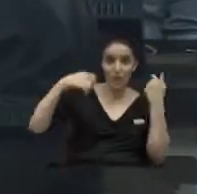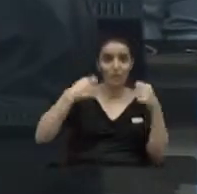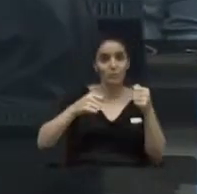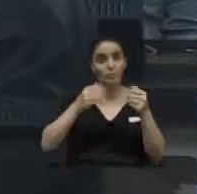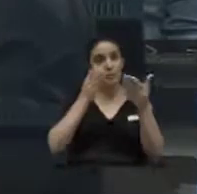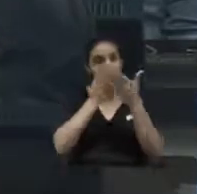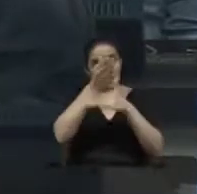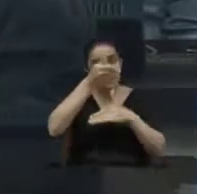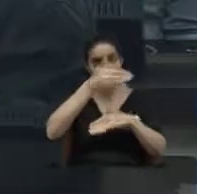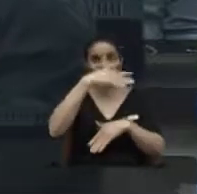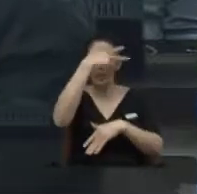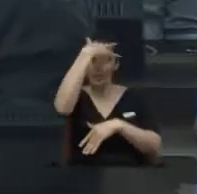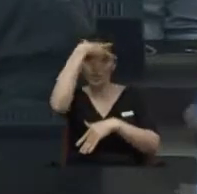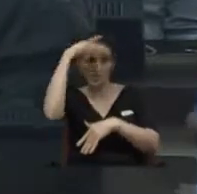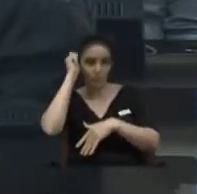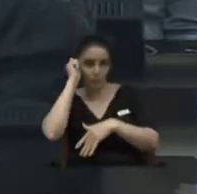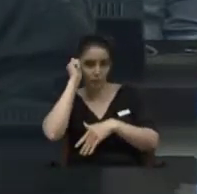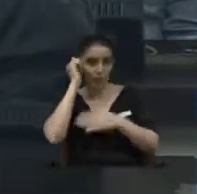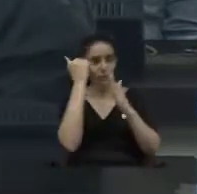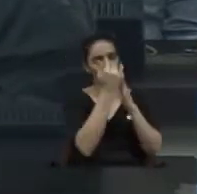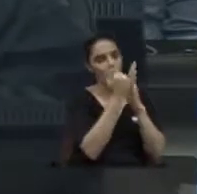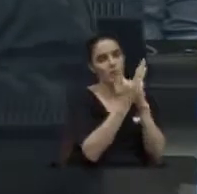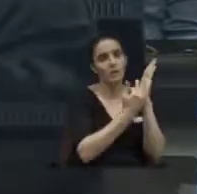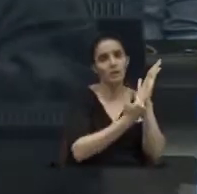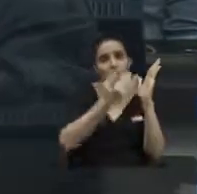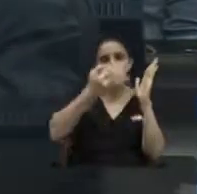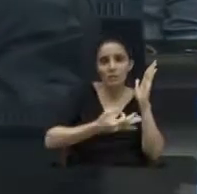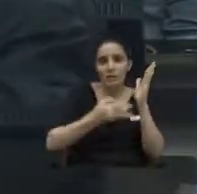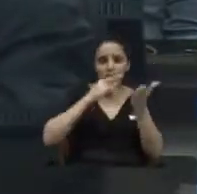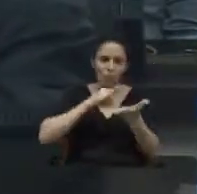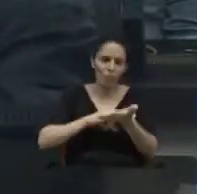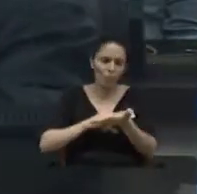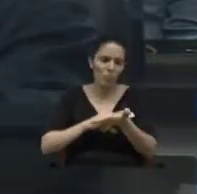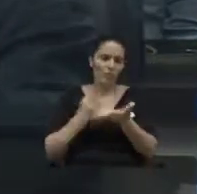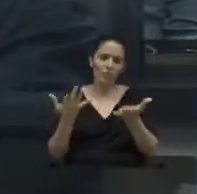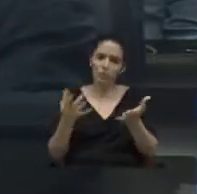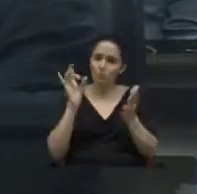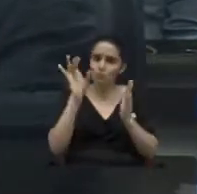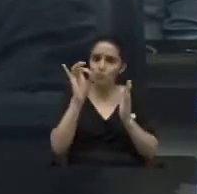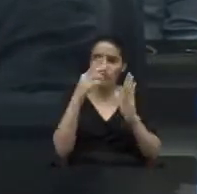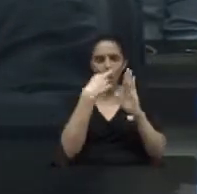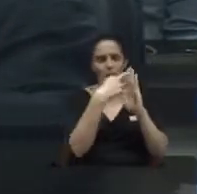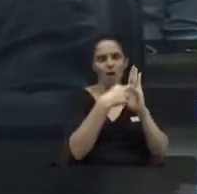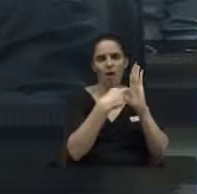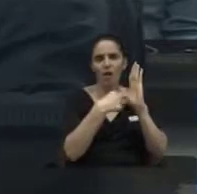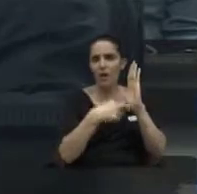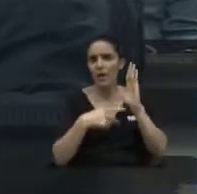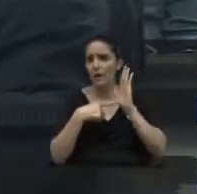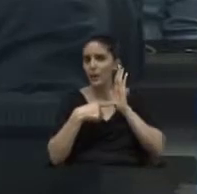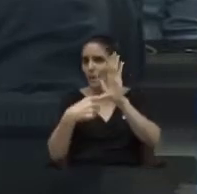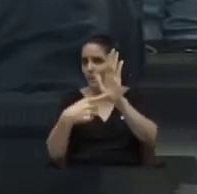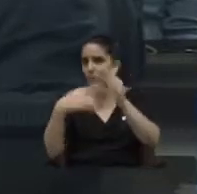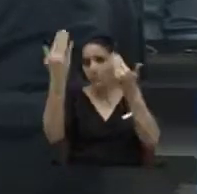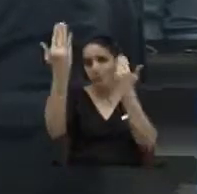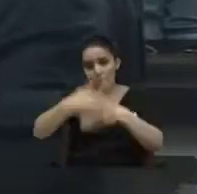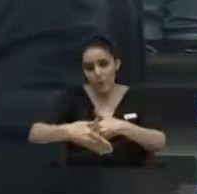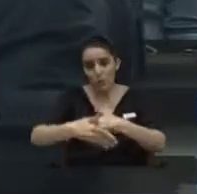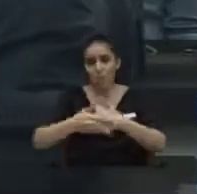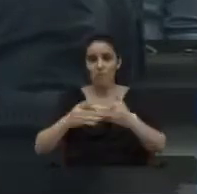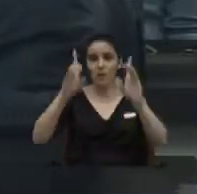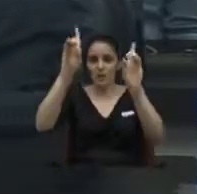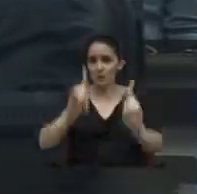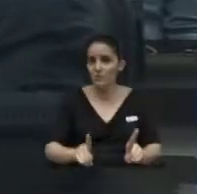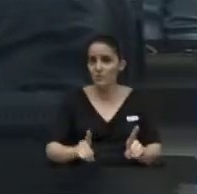à nova regra, né? ao novo regramento de apresentação para cadastro. E aquilo que